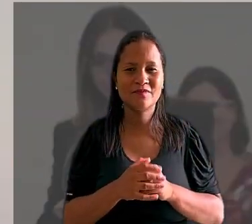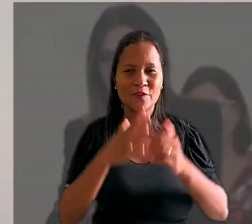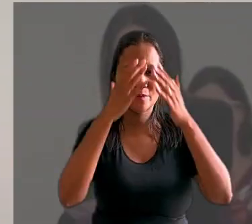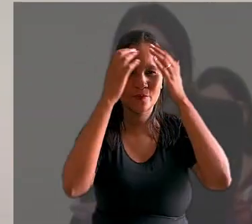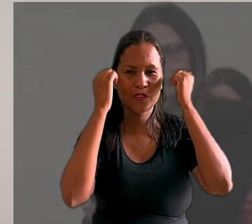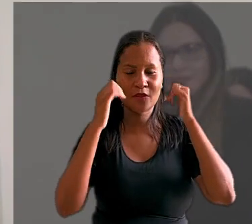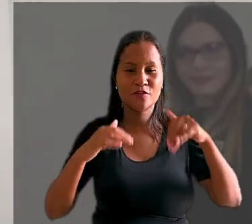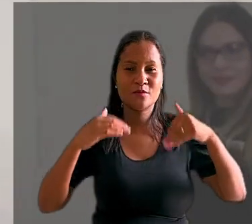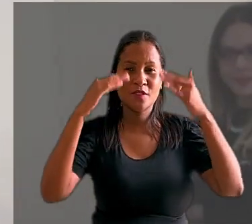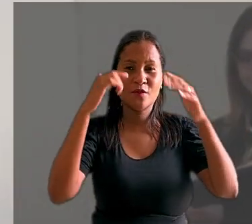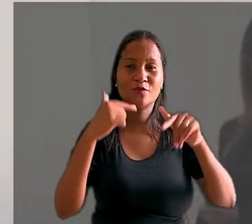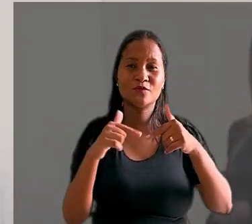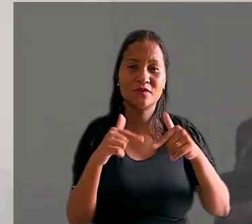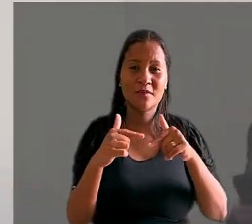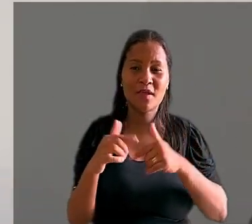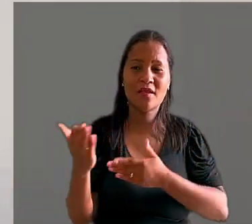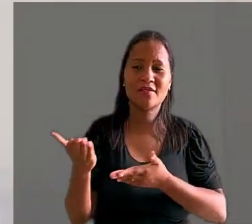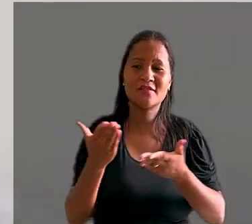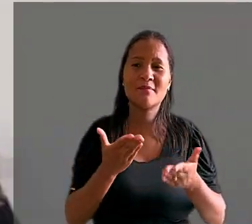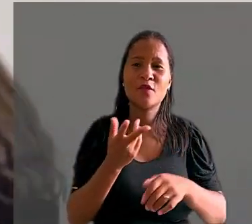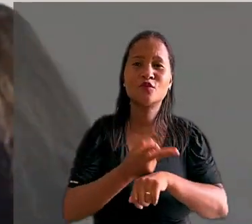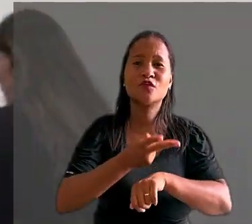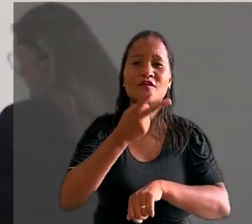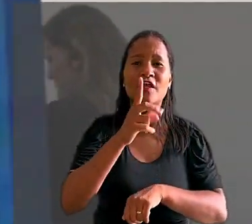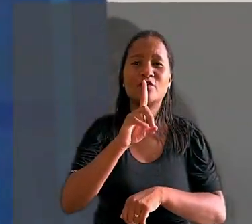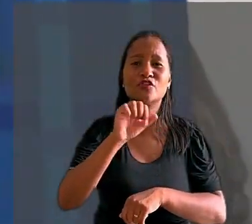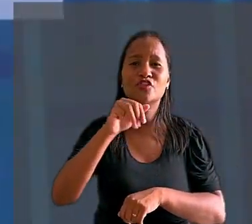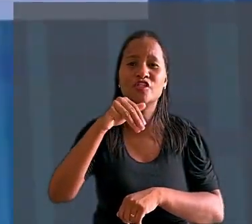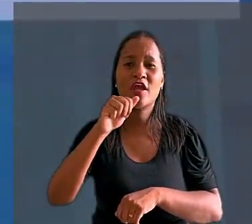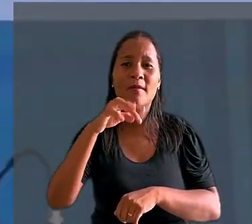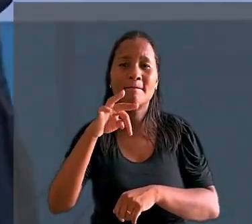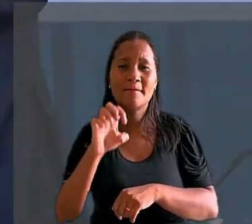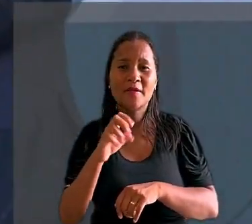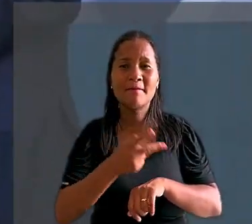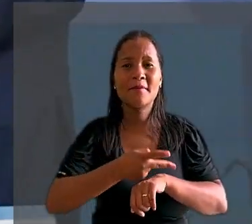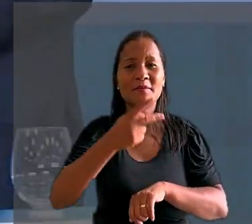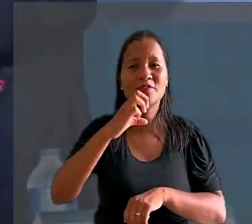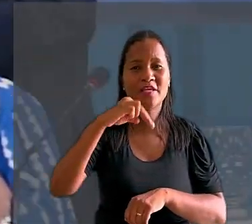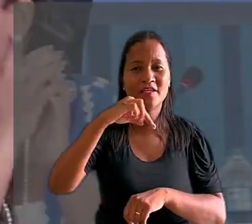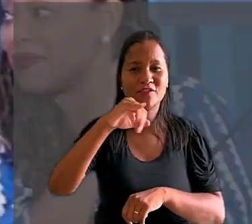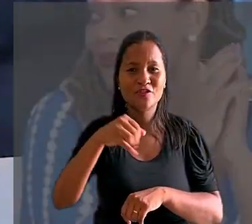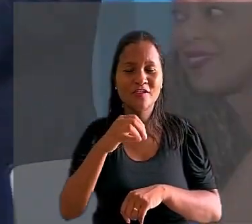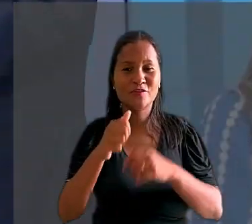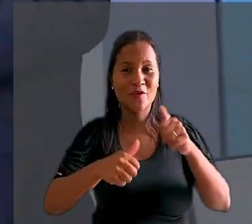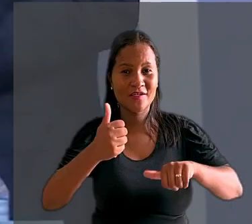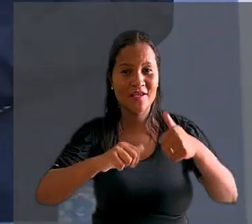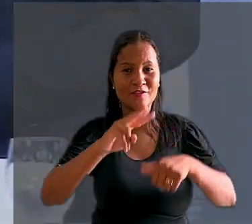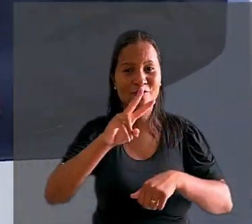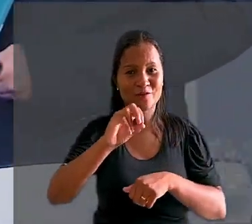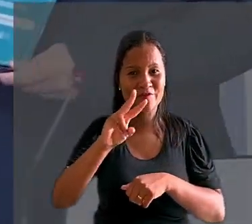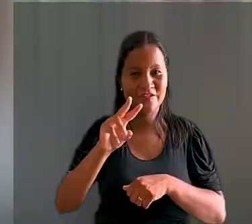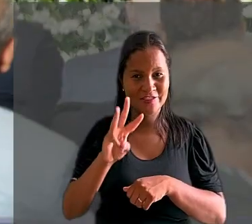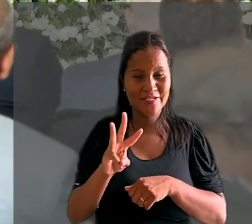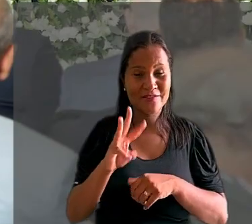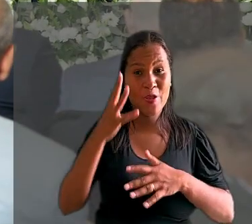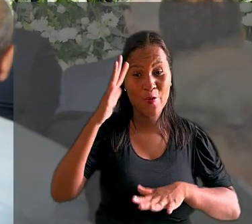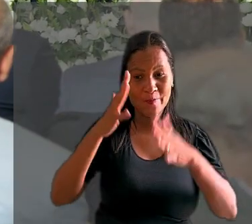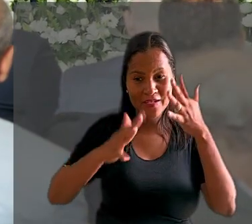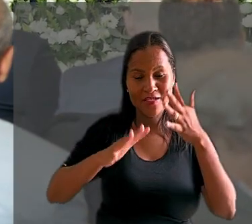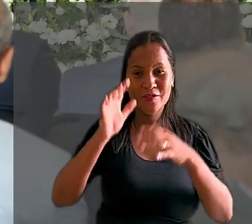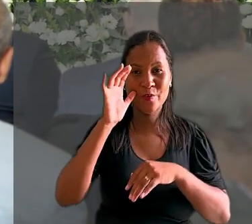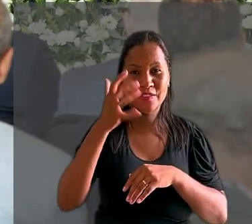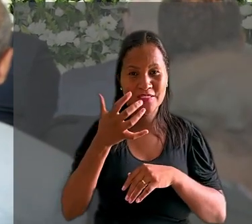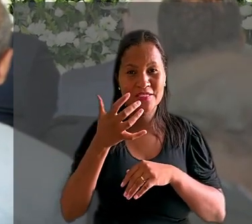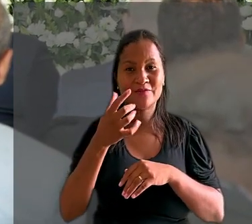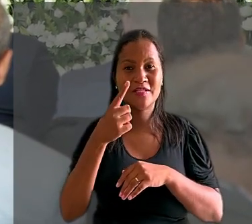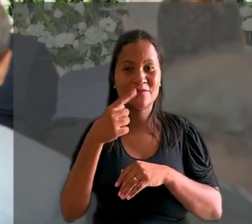O Tribunal Superior do Trabalho recebeu o troféu Diamante do Prêmio CNJ de Qualidade 2023. A homenagem